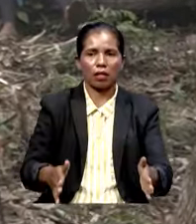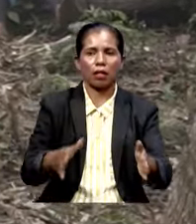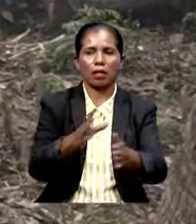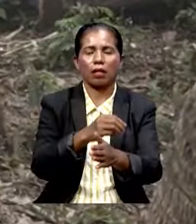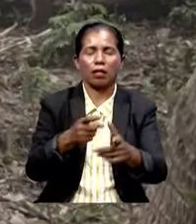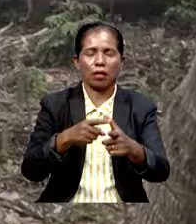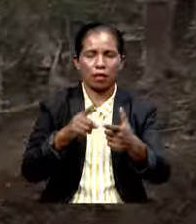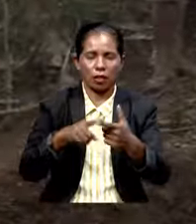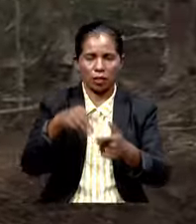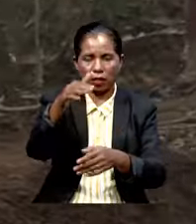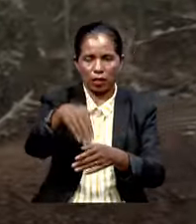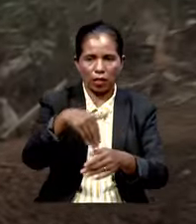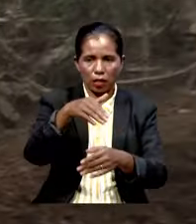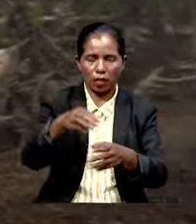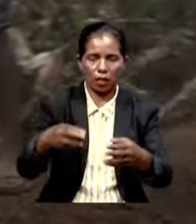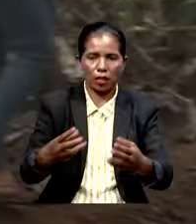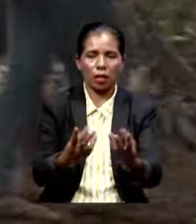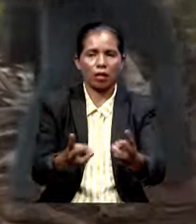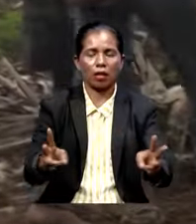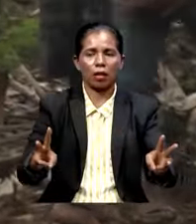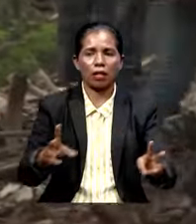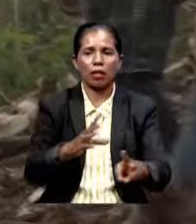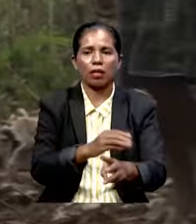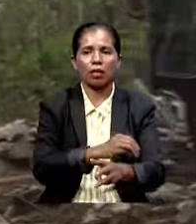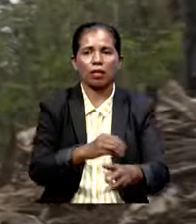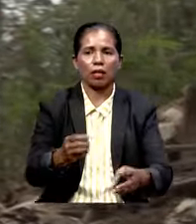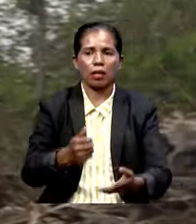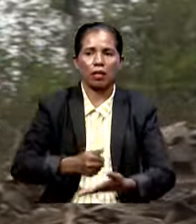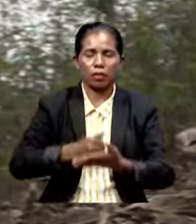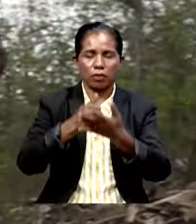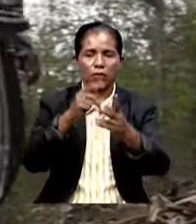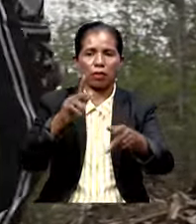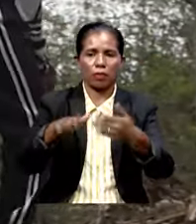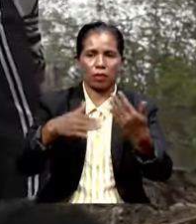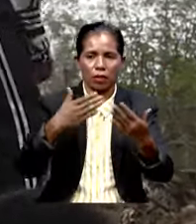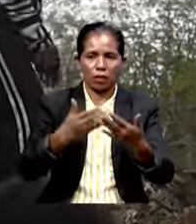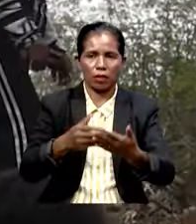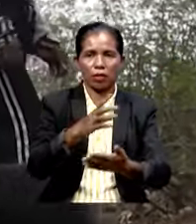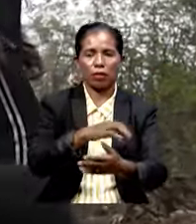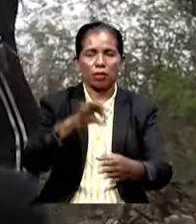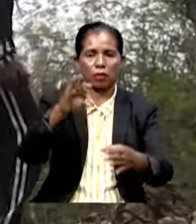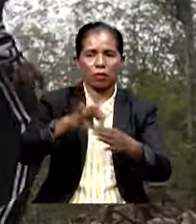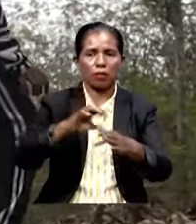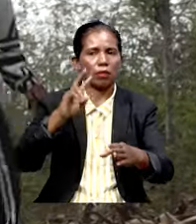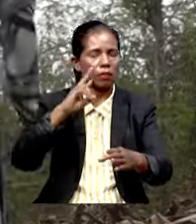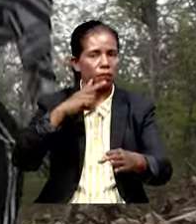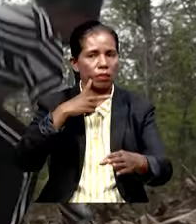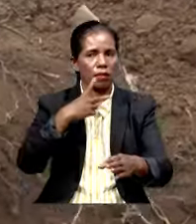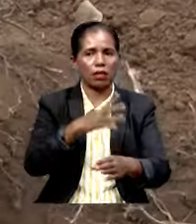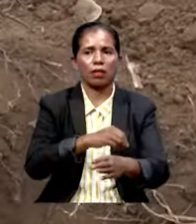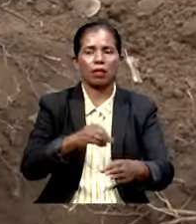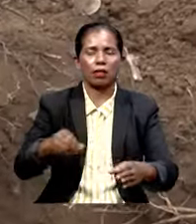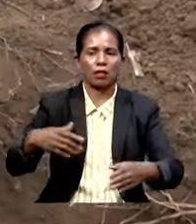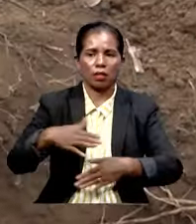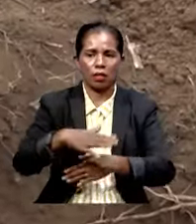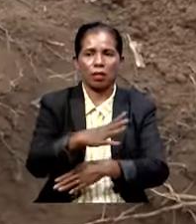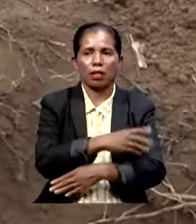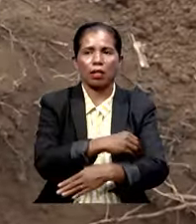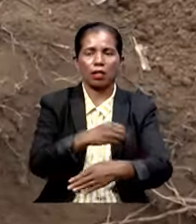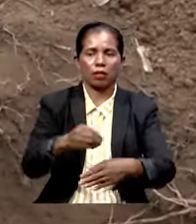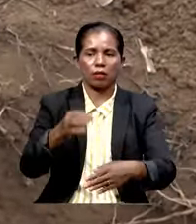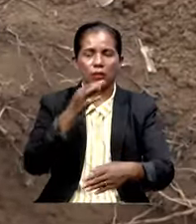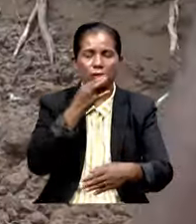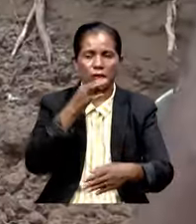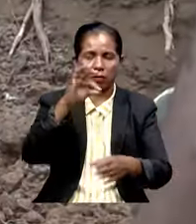kadalak no ke teras husi técnico tolune ajuda comunidade Sira hodi kuda modo hakiak ikan no kuda mos hai han